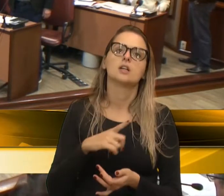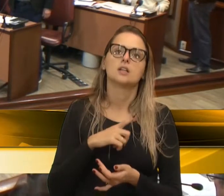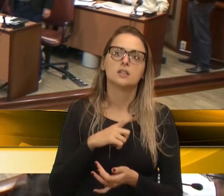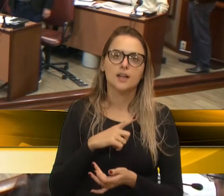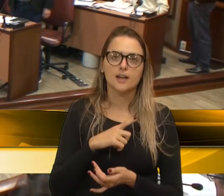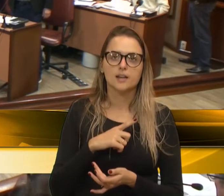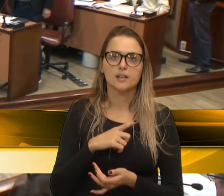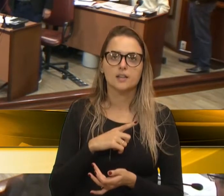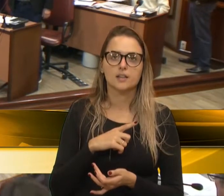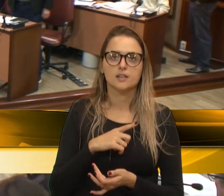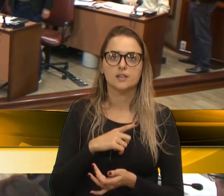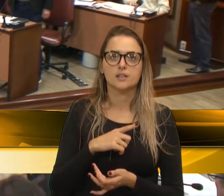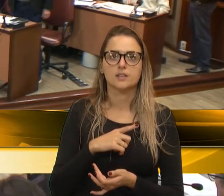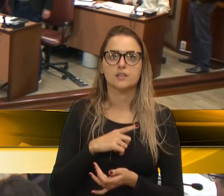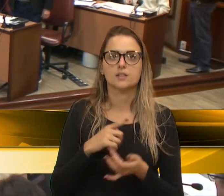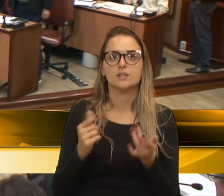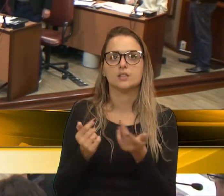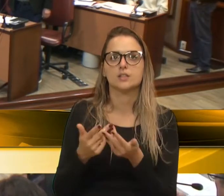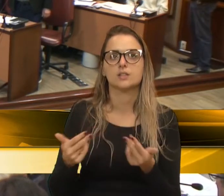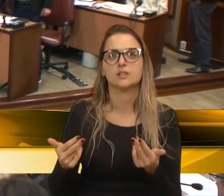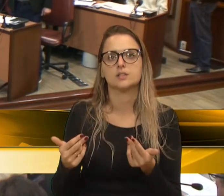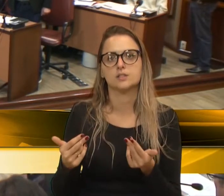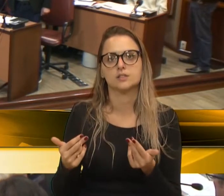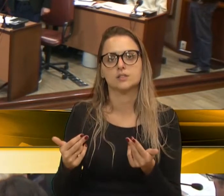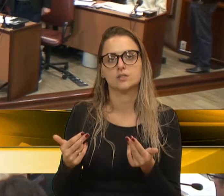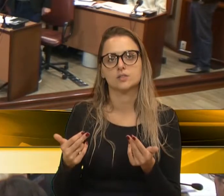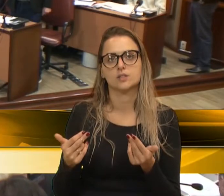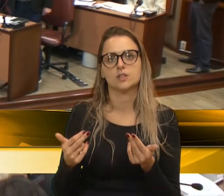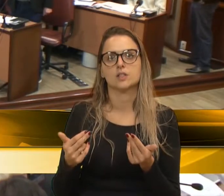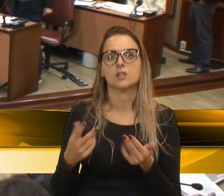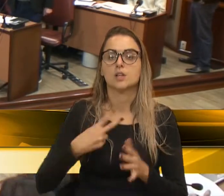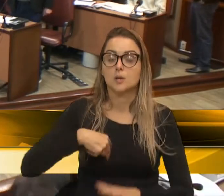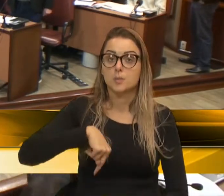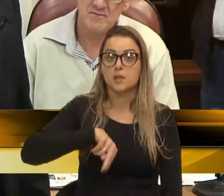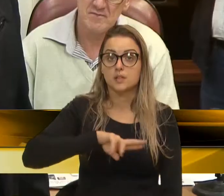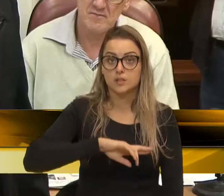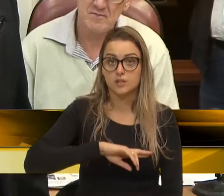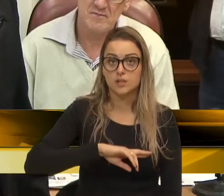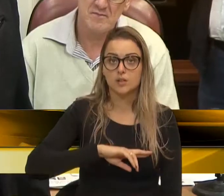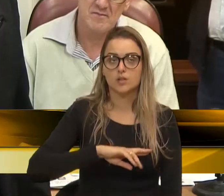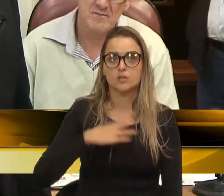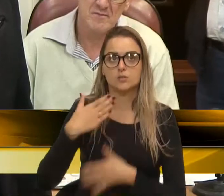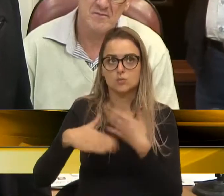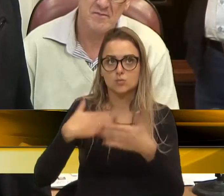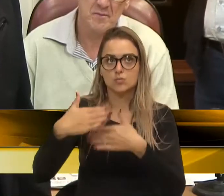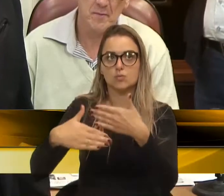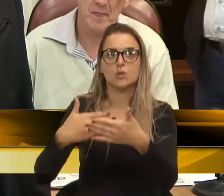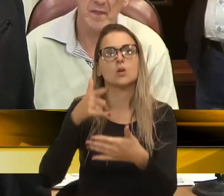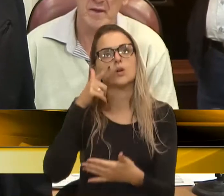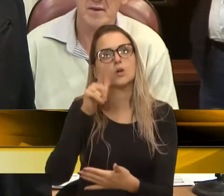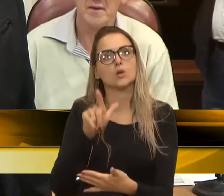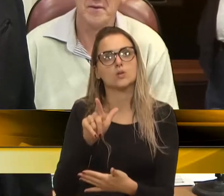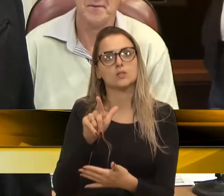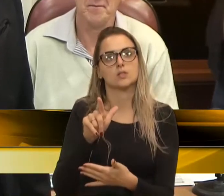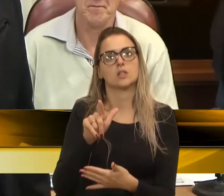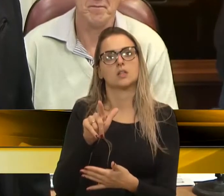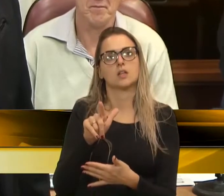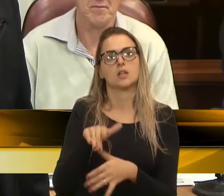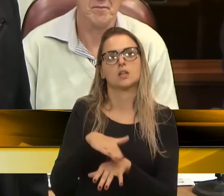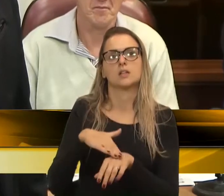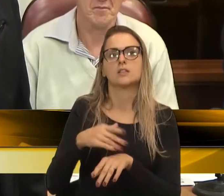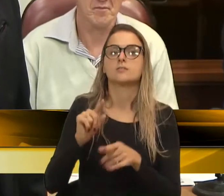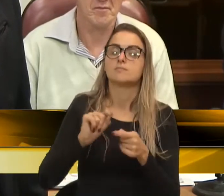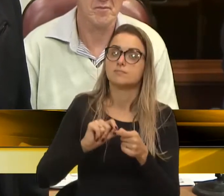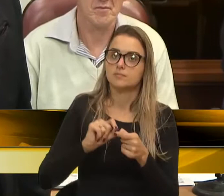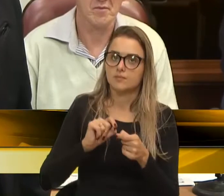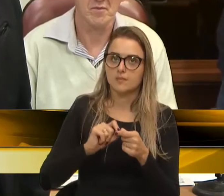até para diminuir algumas dúvidas, né? Mas que a gente assim prossiga essas negociações e se faça com que